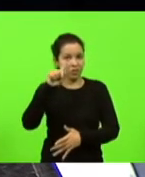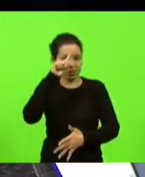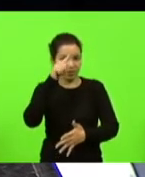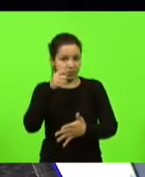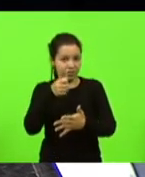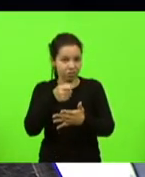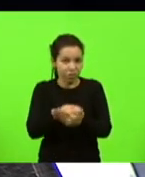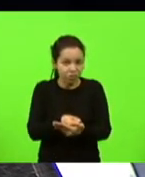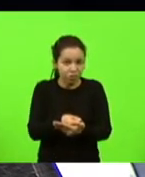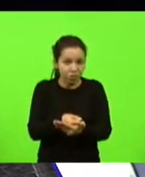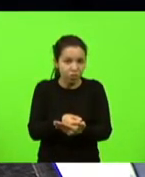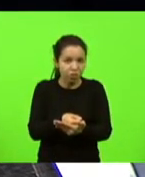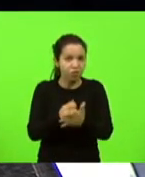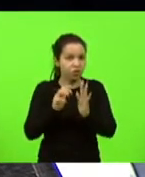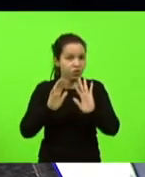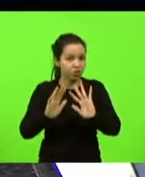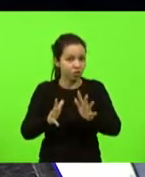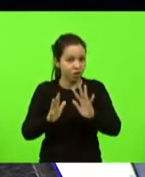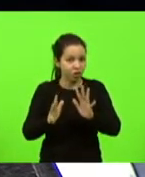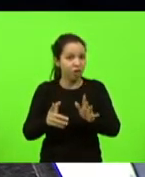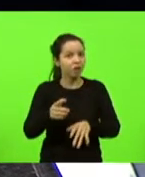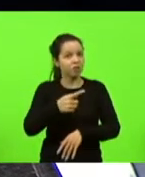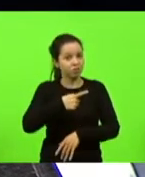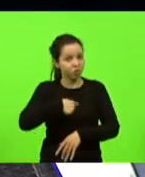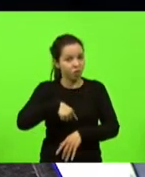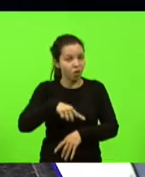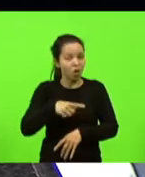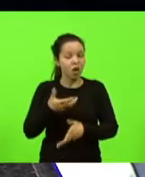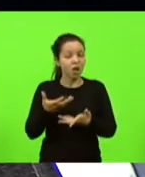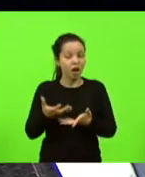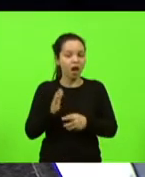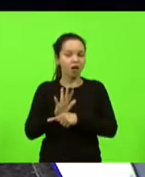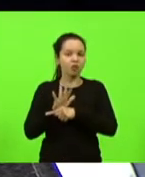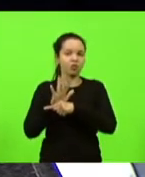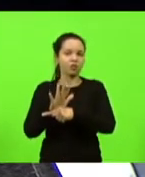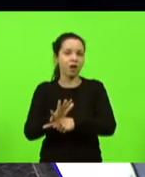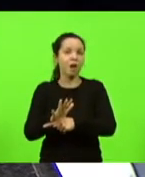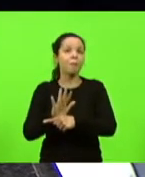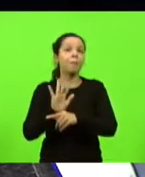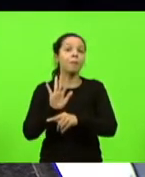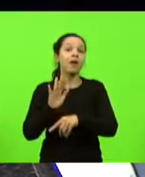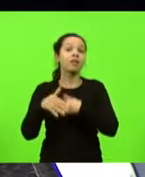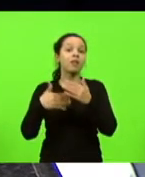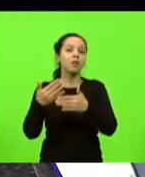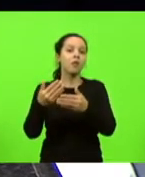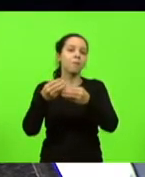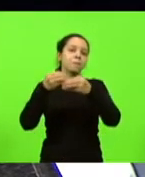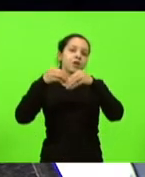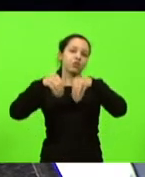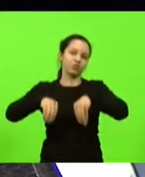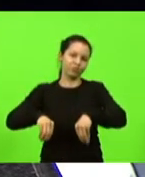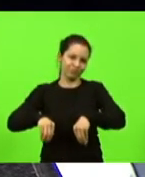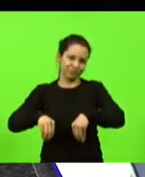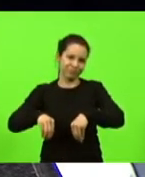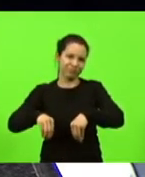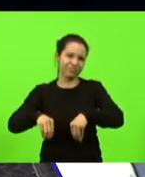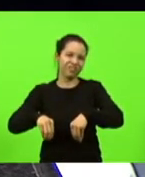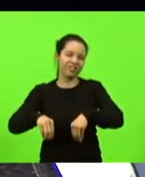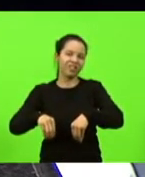gente faz ajudando e acaba prejudicando. Então, não há outra